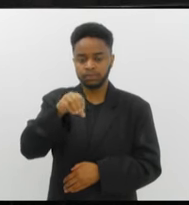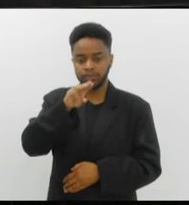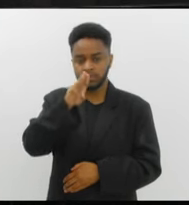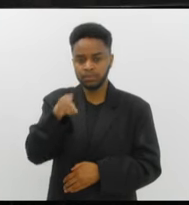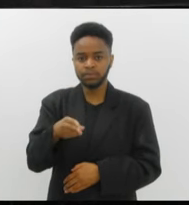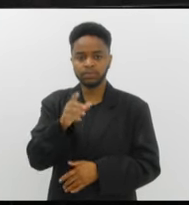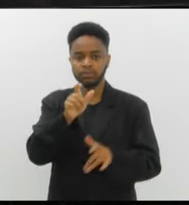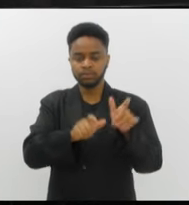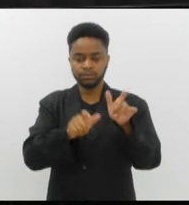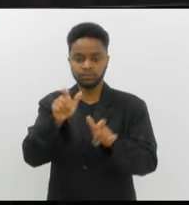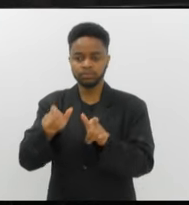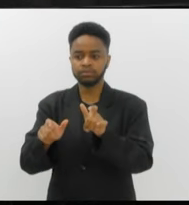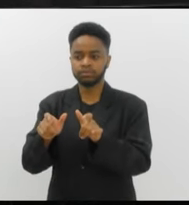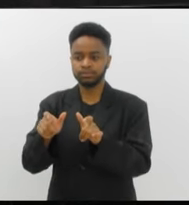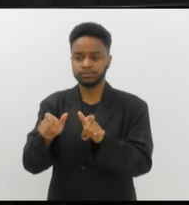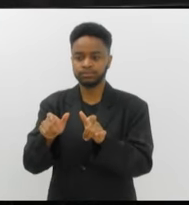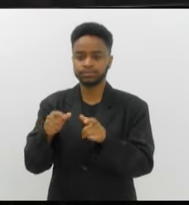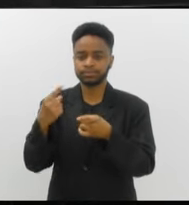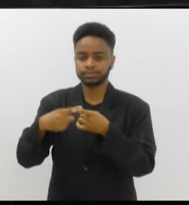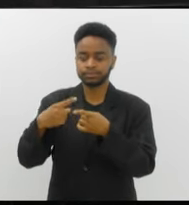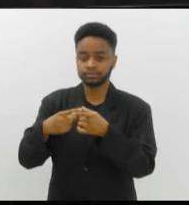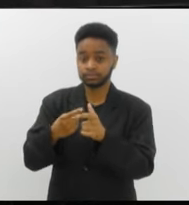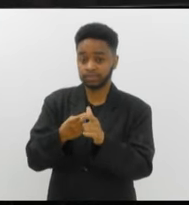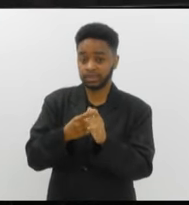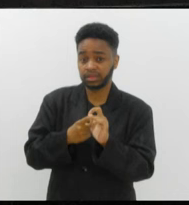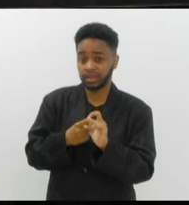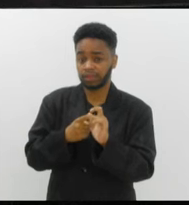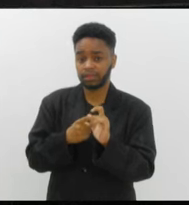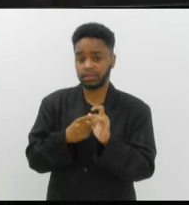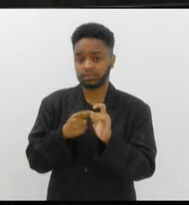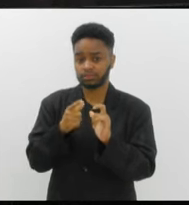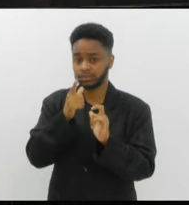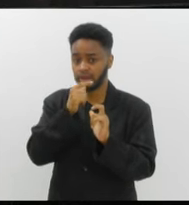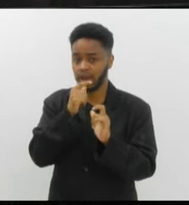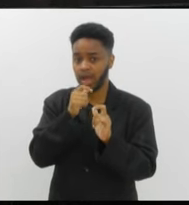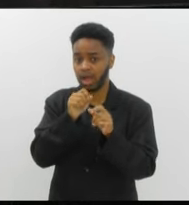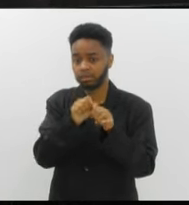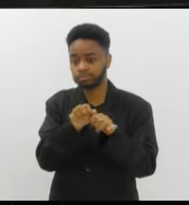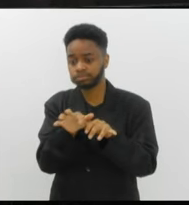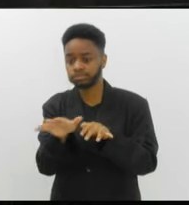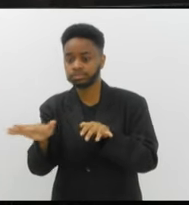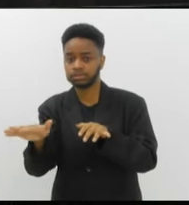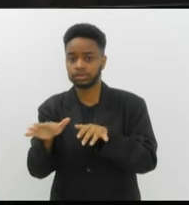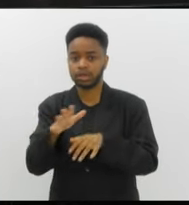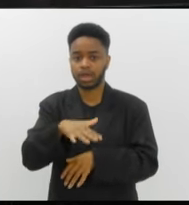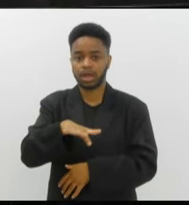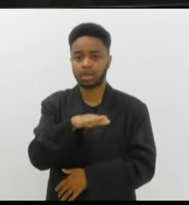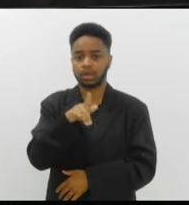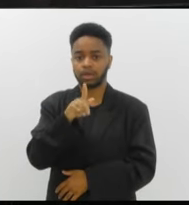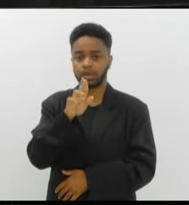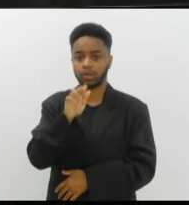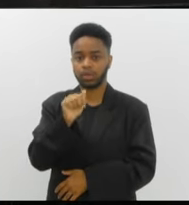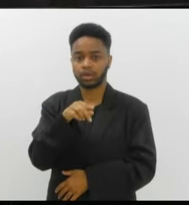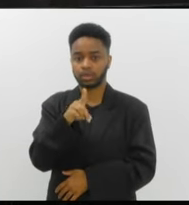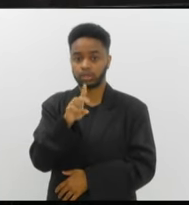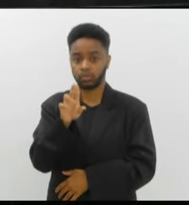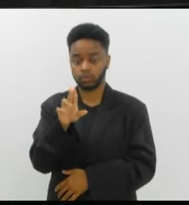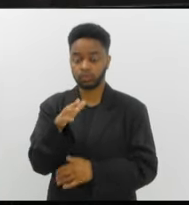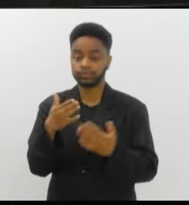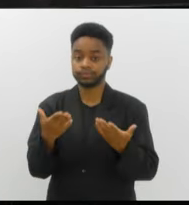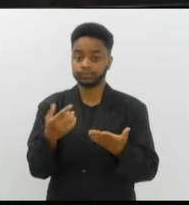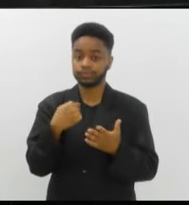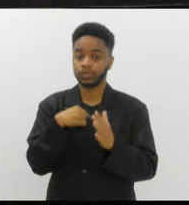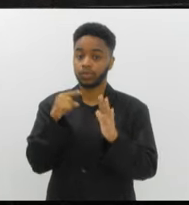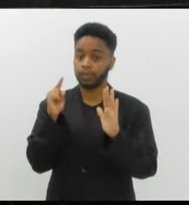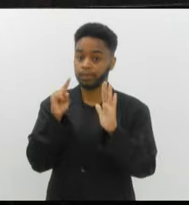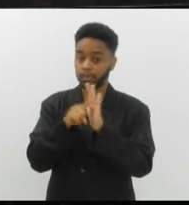de pessoas que dependem do abastecimento do sistema Guandu. Aí eu me pergunto,